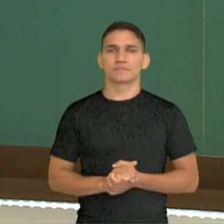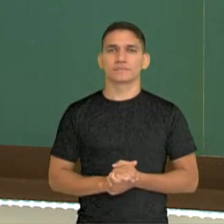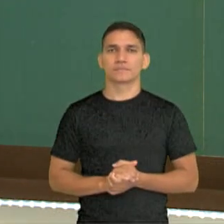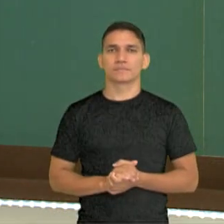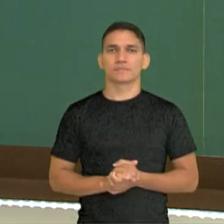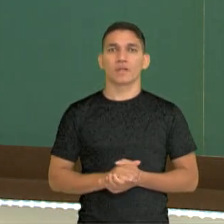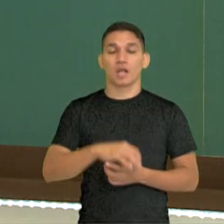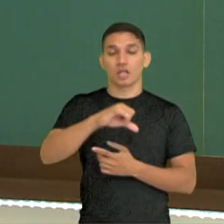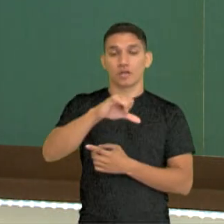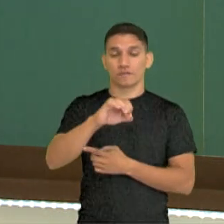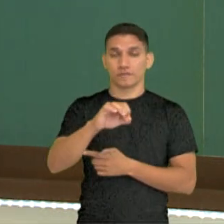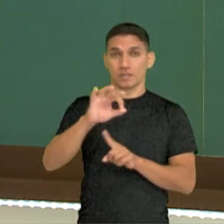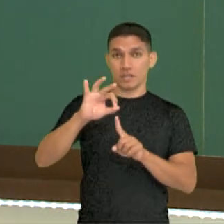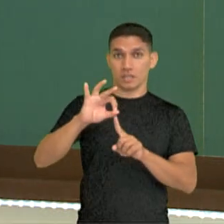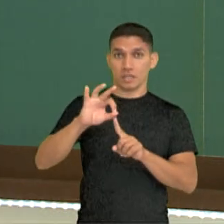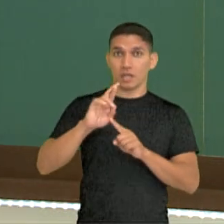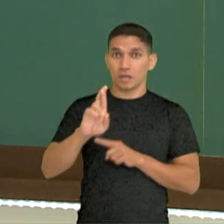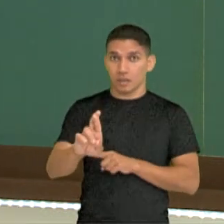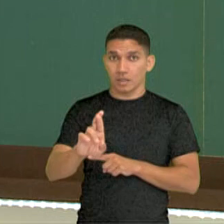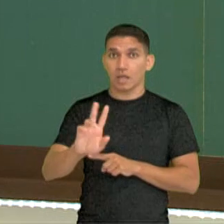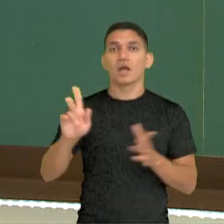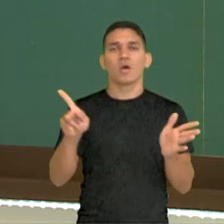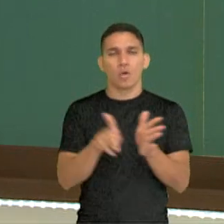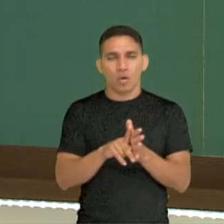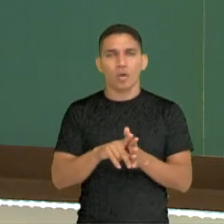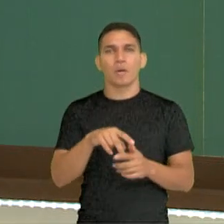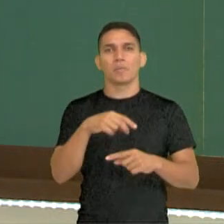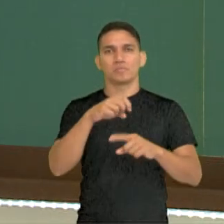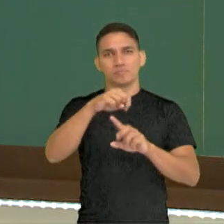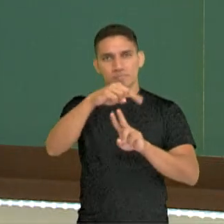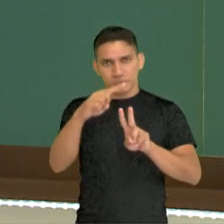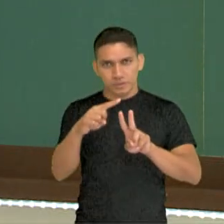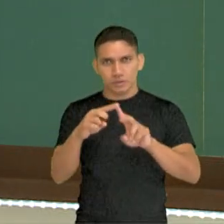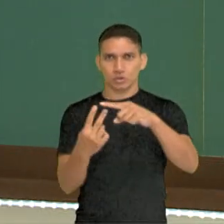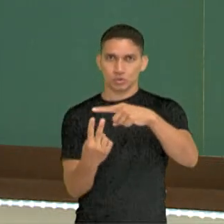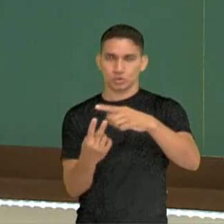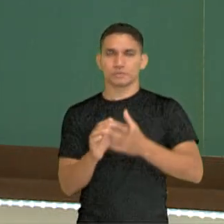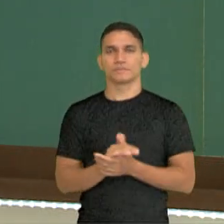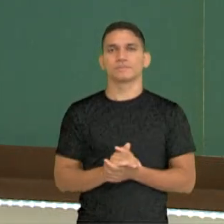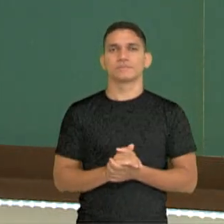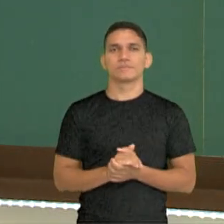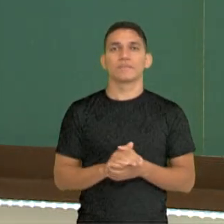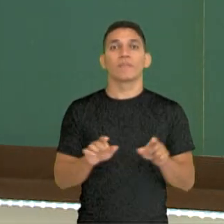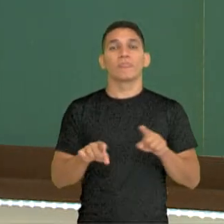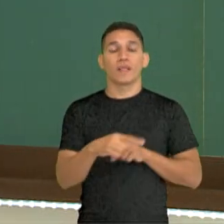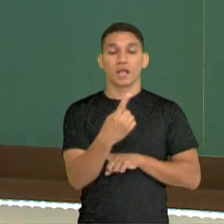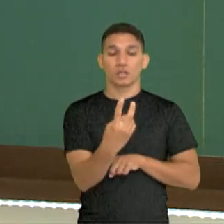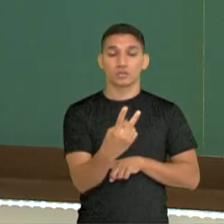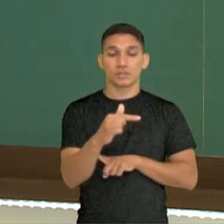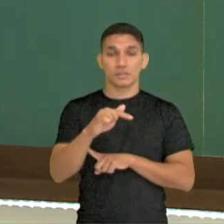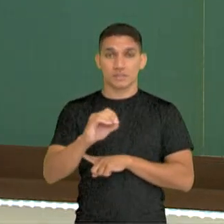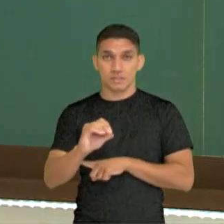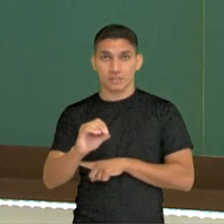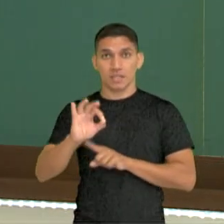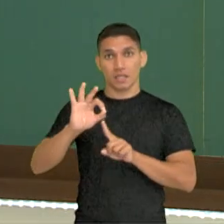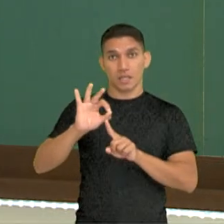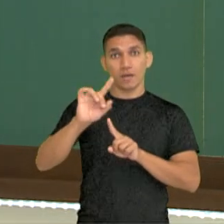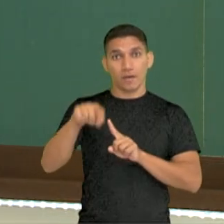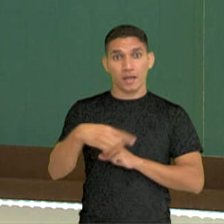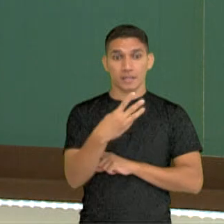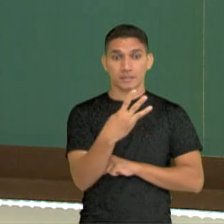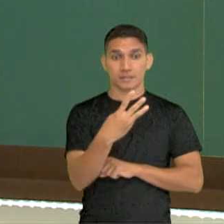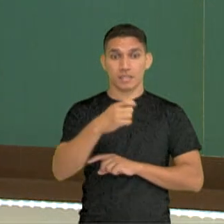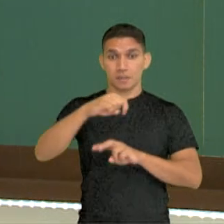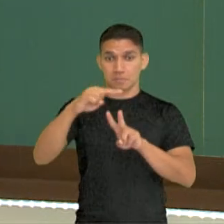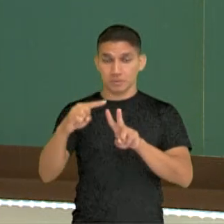90 graus equivale ao ângulo de π sobre 2 em radianos e o ângulo de 270 graus equivale ao ângulo de